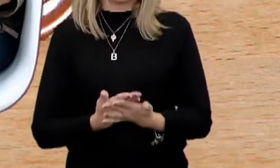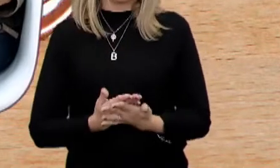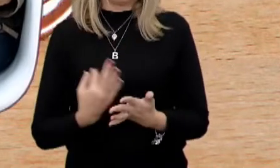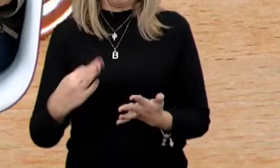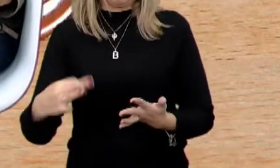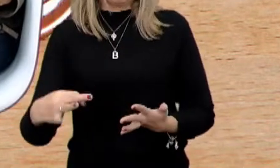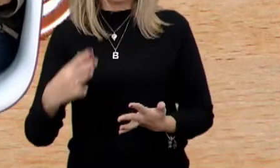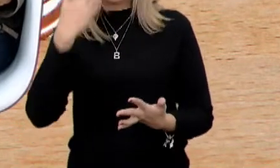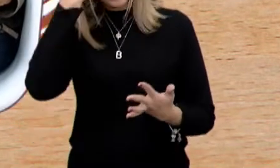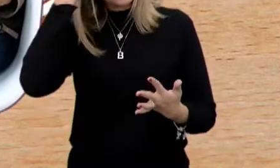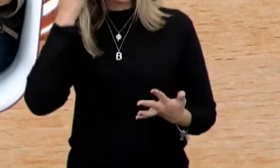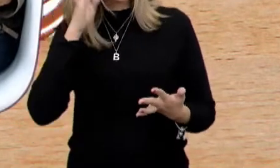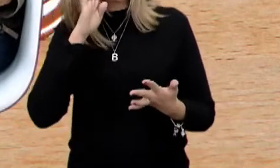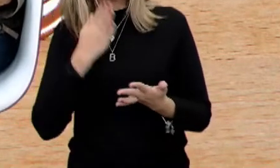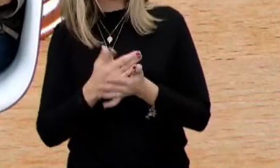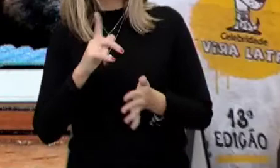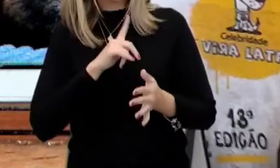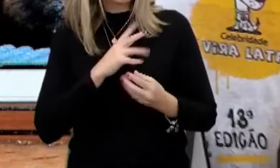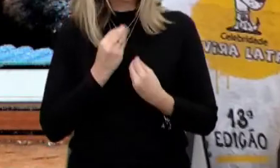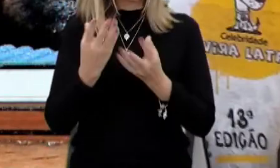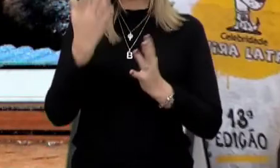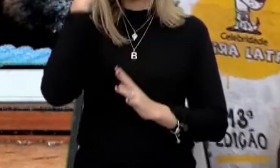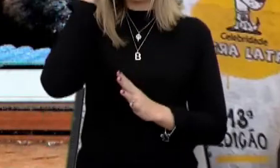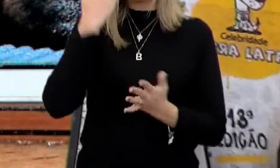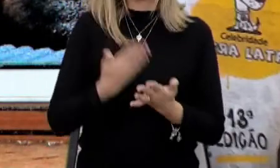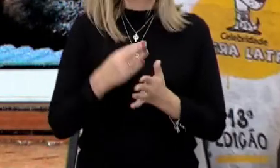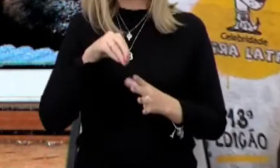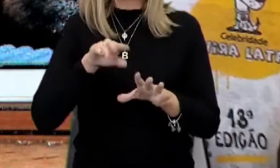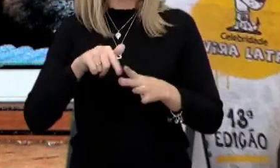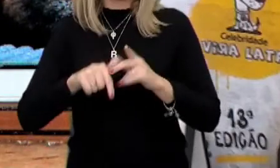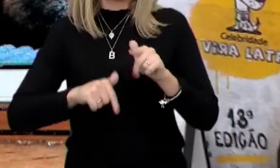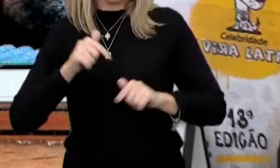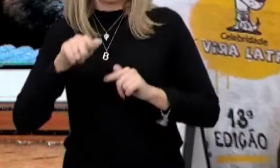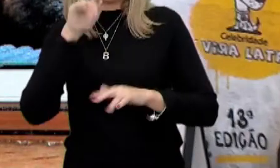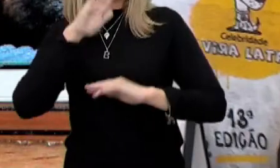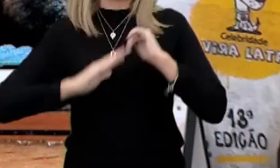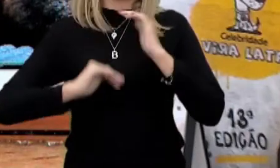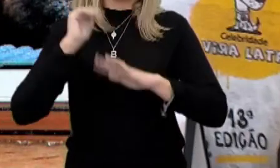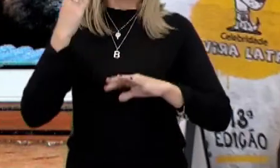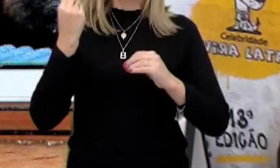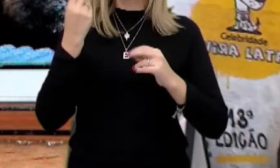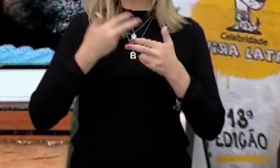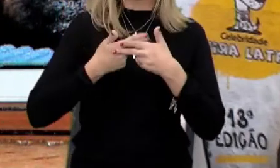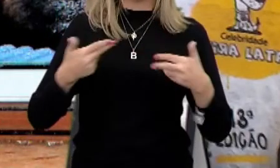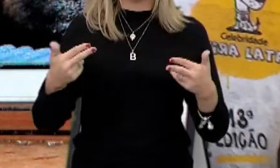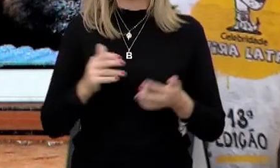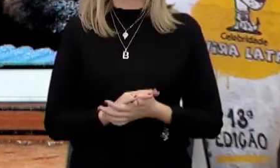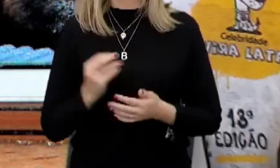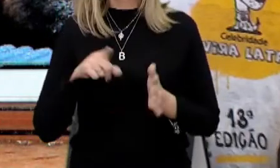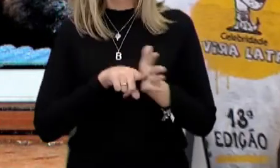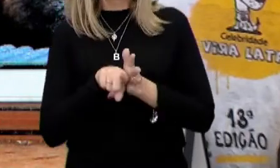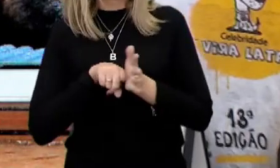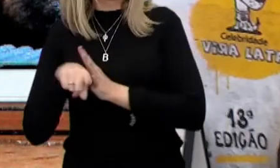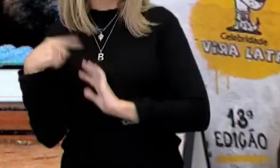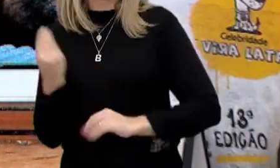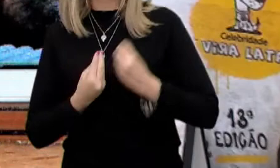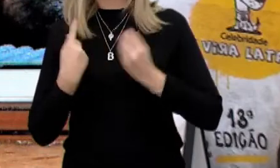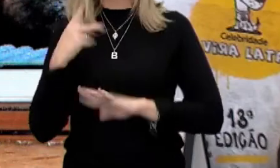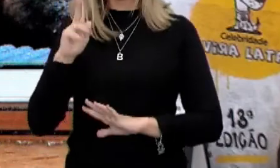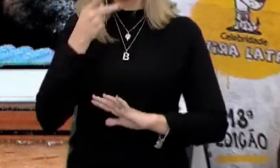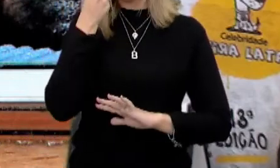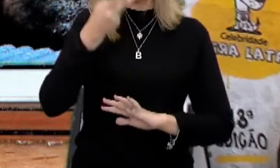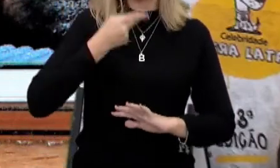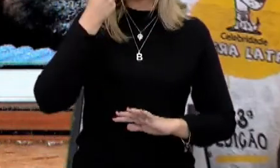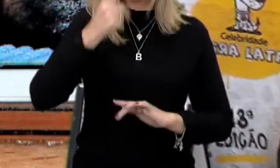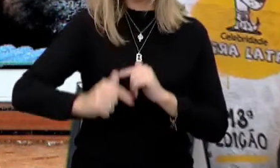Porque as pessoas confiam, depositam confiança dentro do trabalho que você constrói. Sim. Com muita excelência, com pesquisa, como a gente vem falando aqui. Realmente